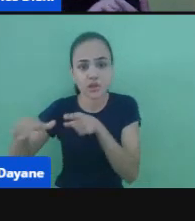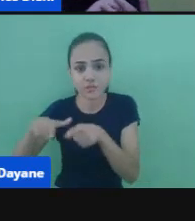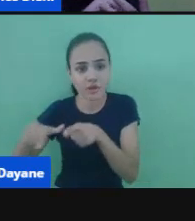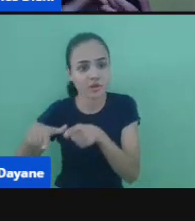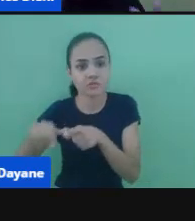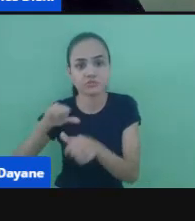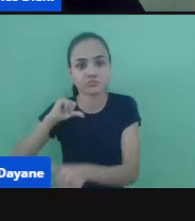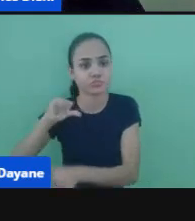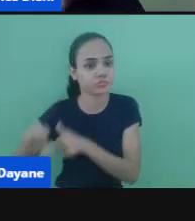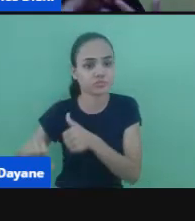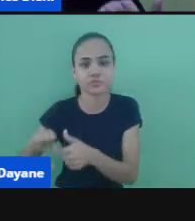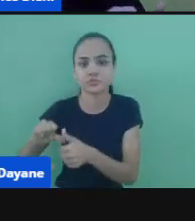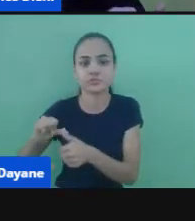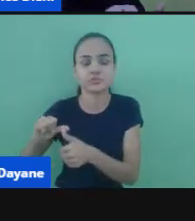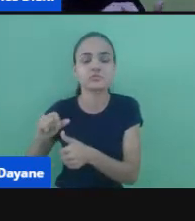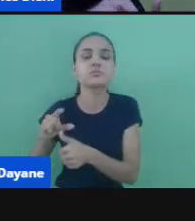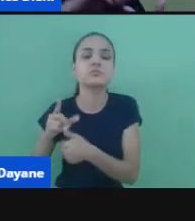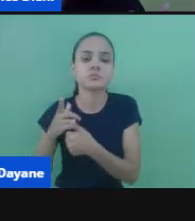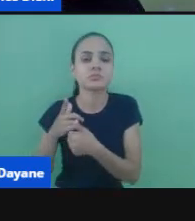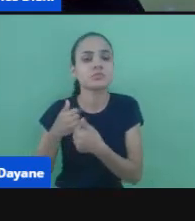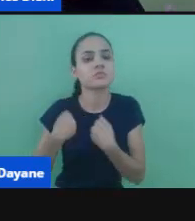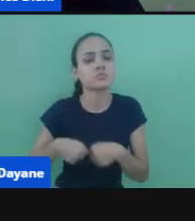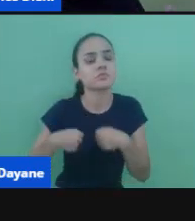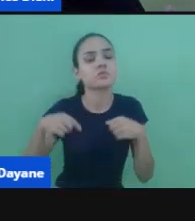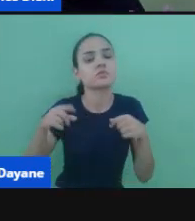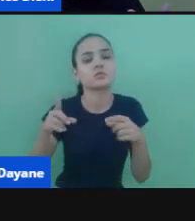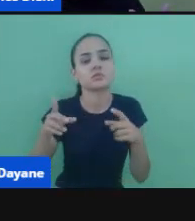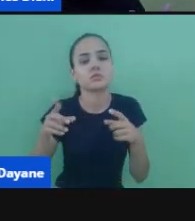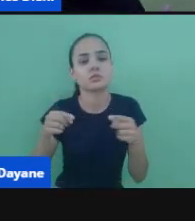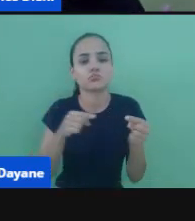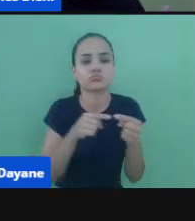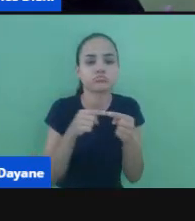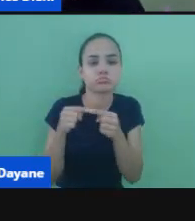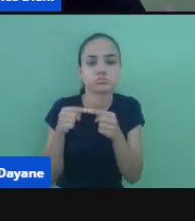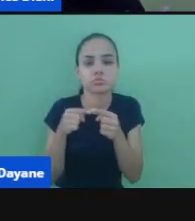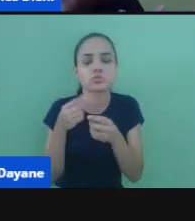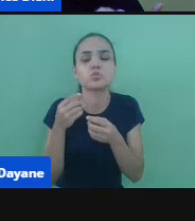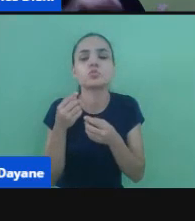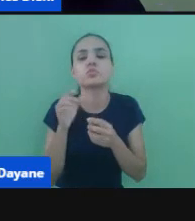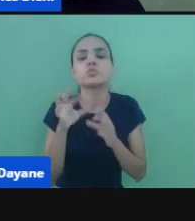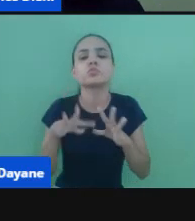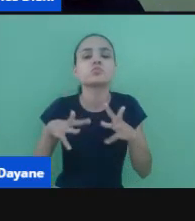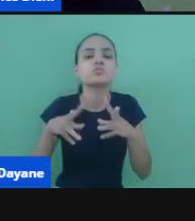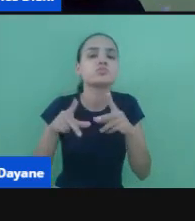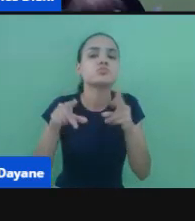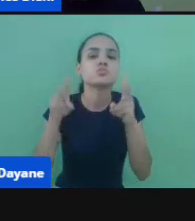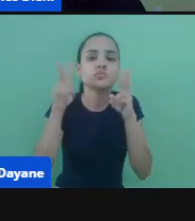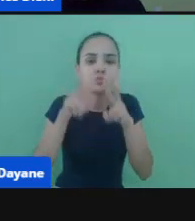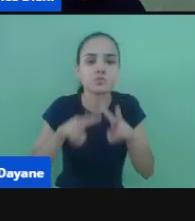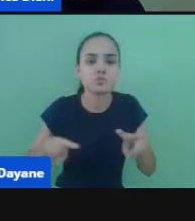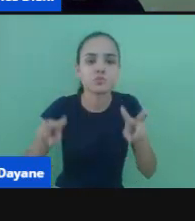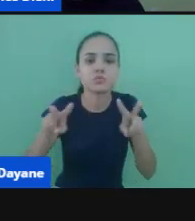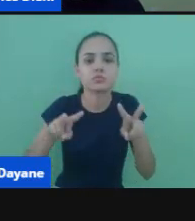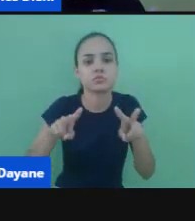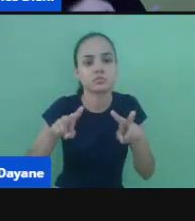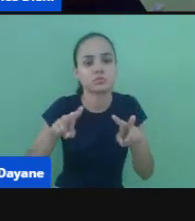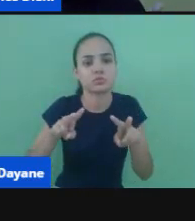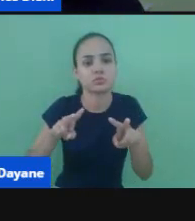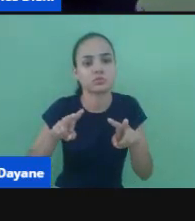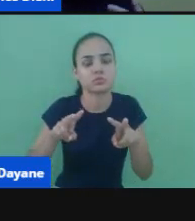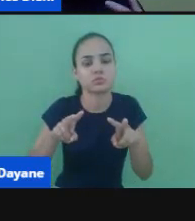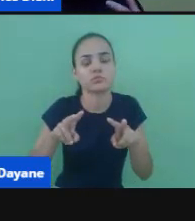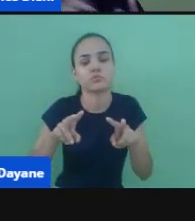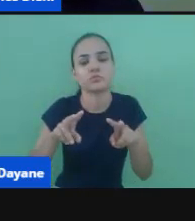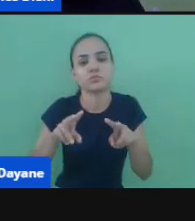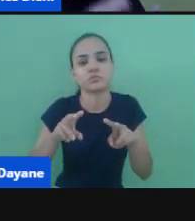tudo que a gente vê e o que está na tela. Então, o que a gente ouve está na tela, o que a gente ouve está na tela. E